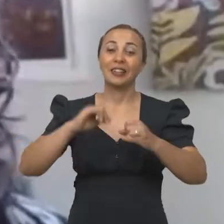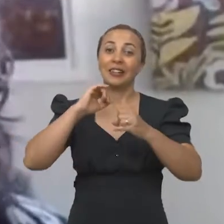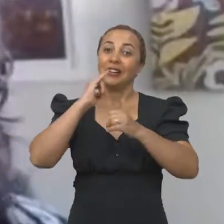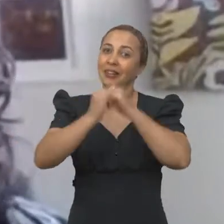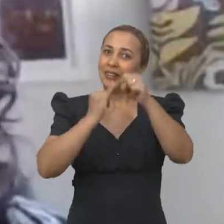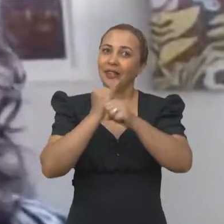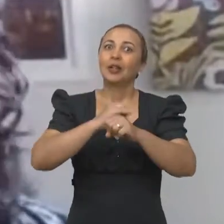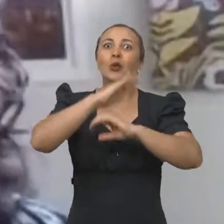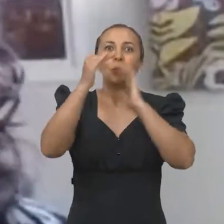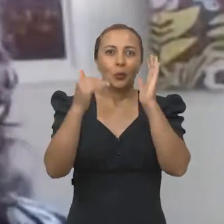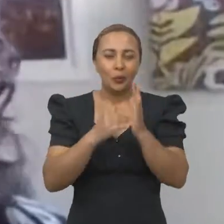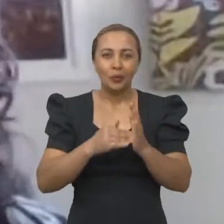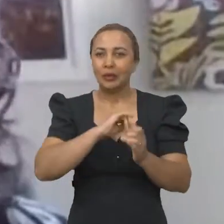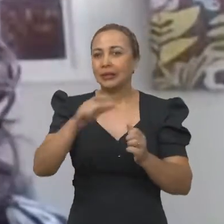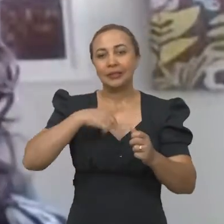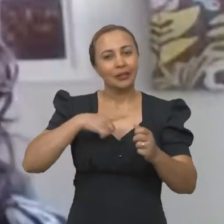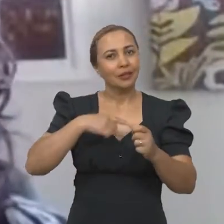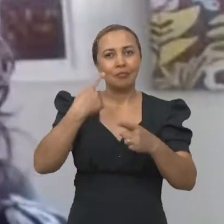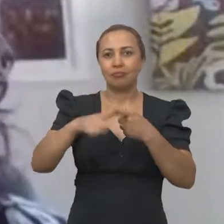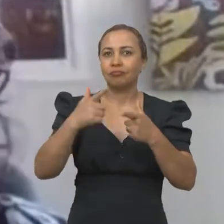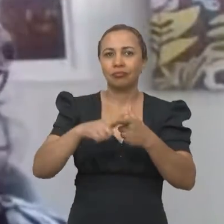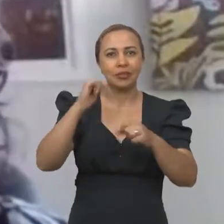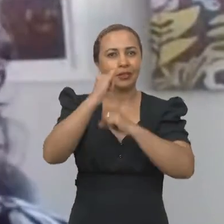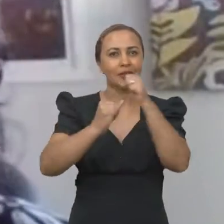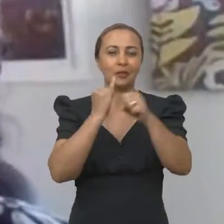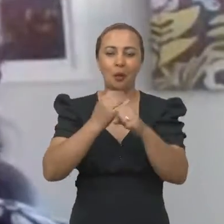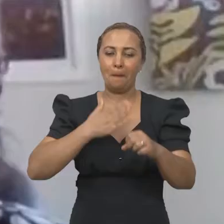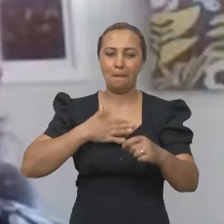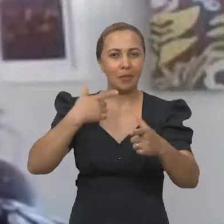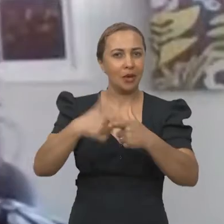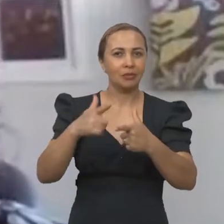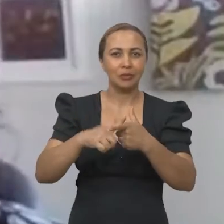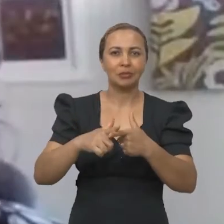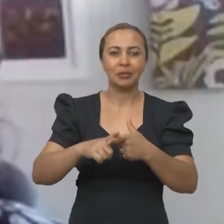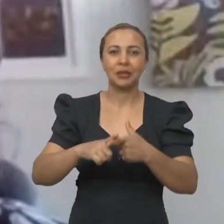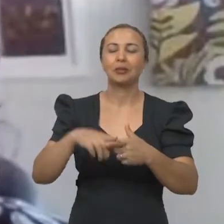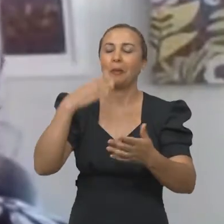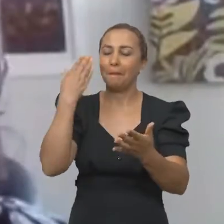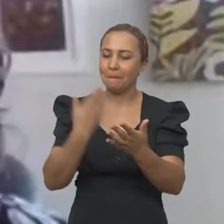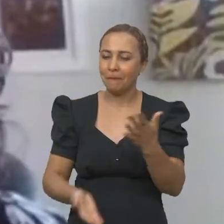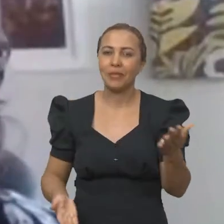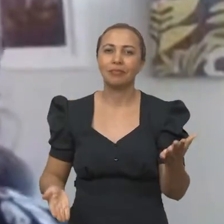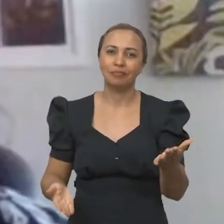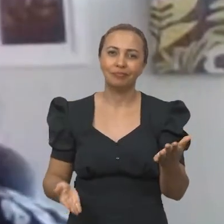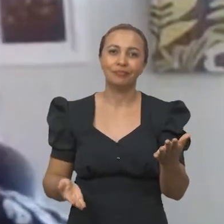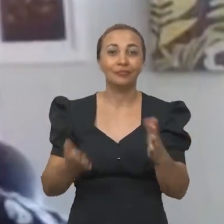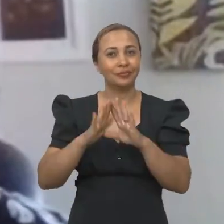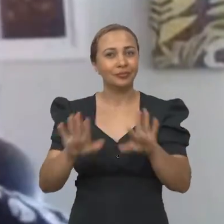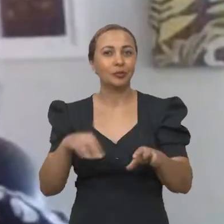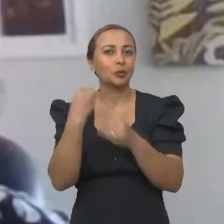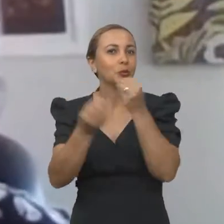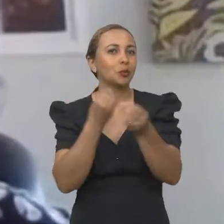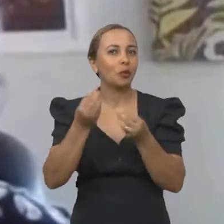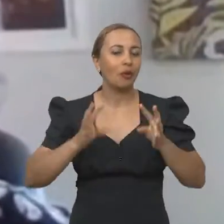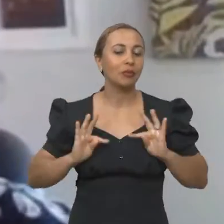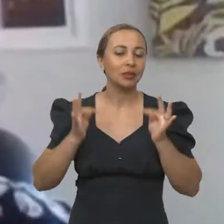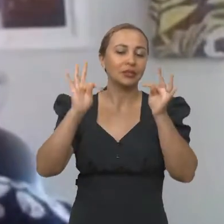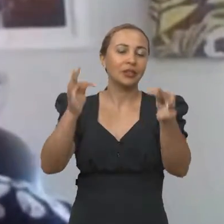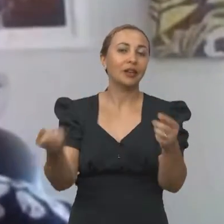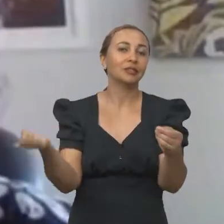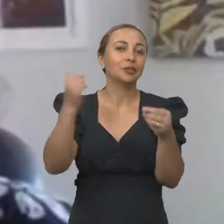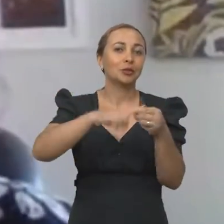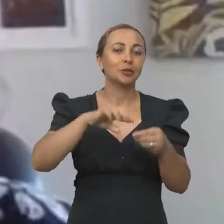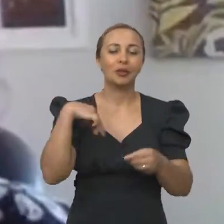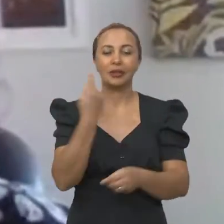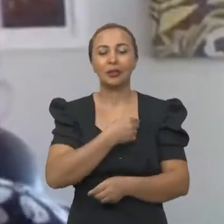tudo, né? Se a internet der problema em casa, o meu trabalho fica comprometido. Então, assim, como é que